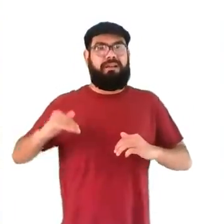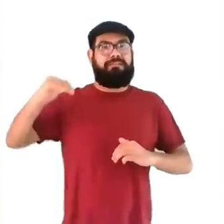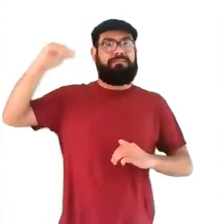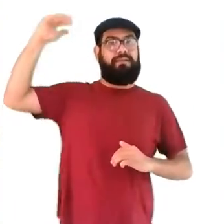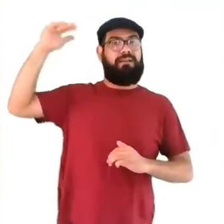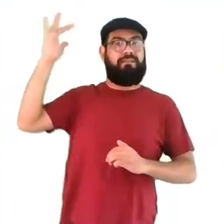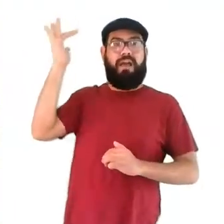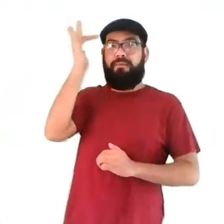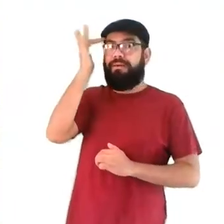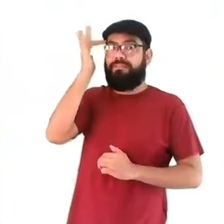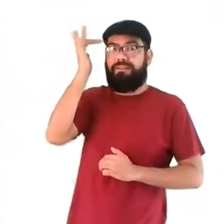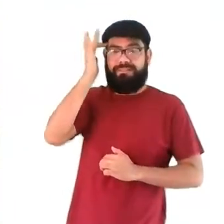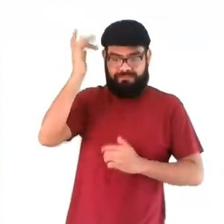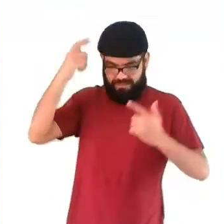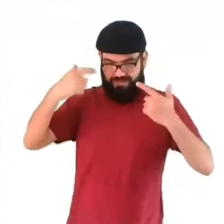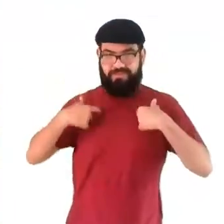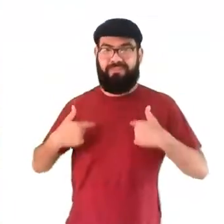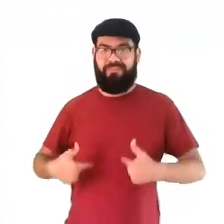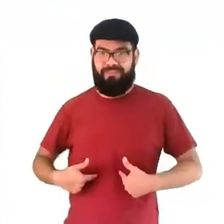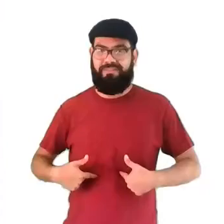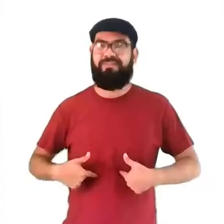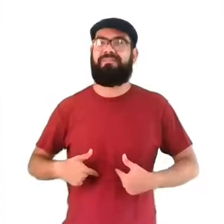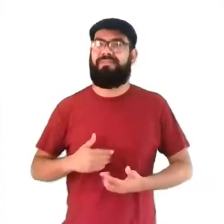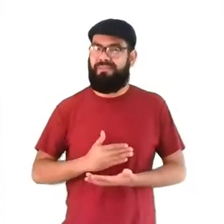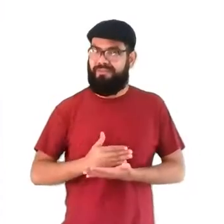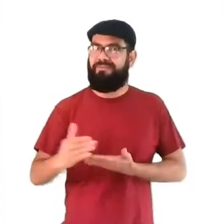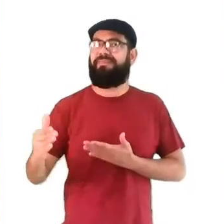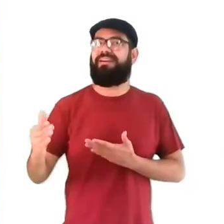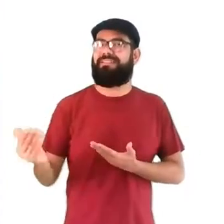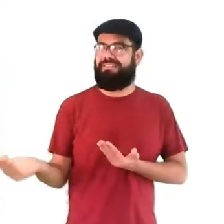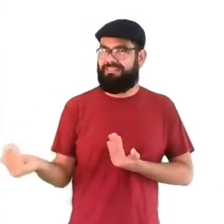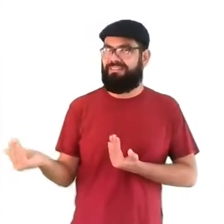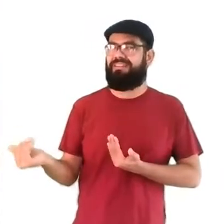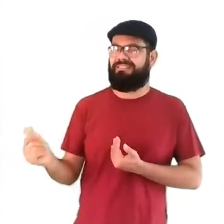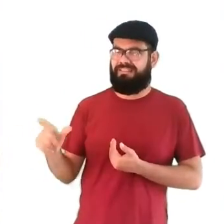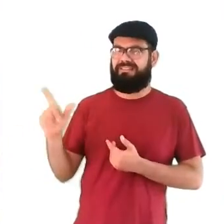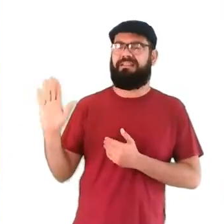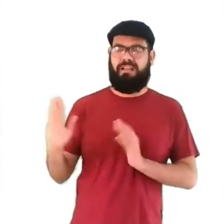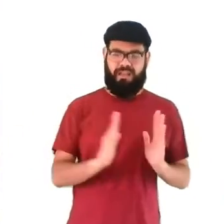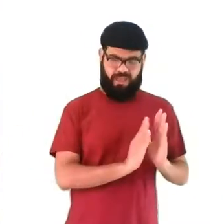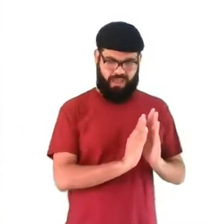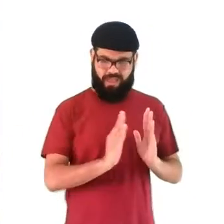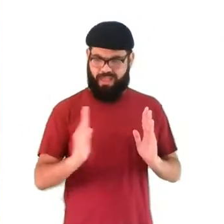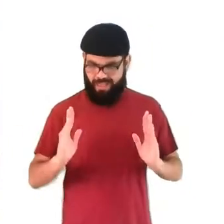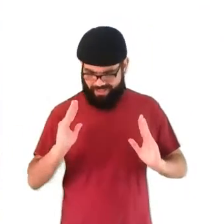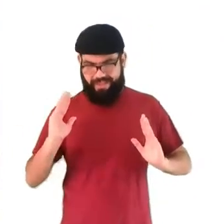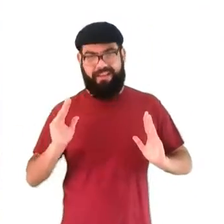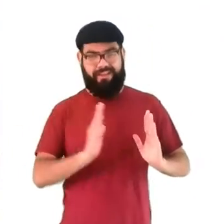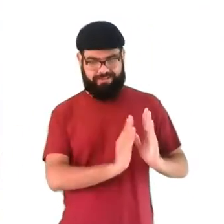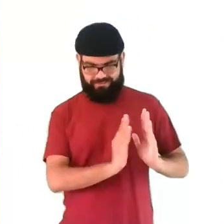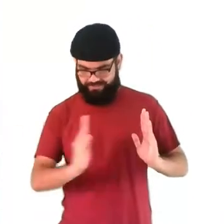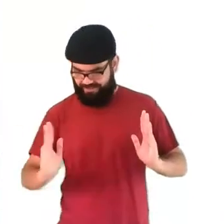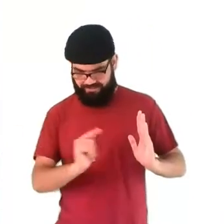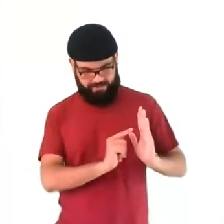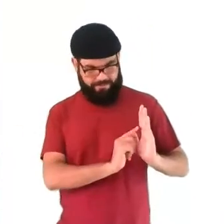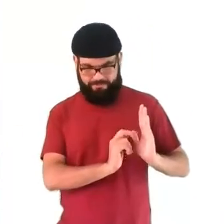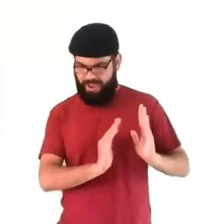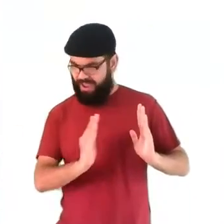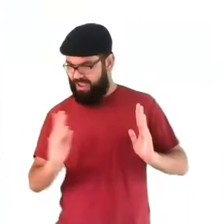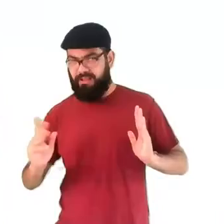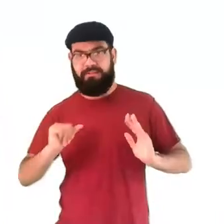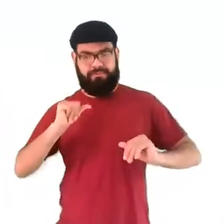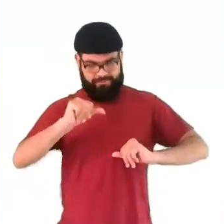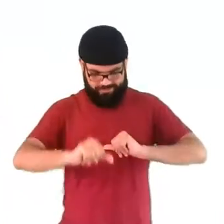também a adolescência é uma fase de grandes mudanças, dos conflitos, né? Os conflitos tanto com a questão